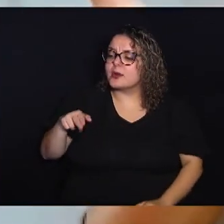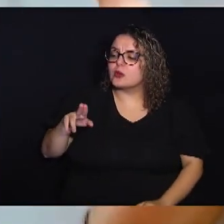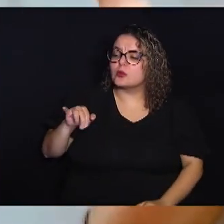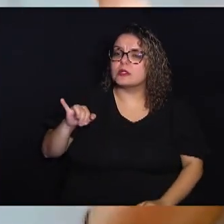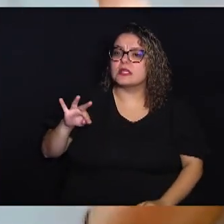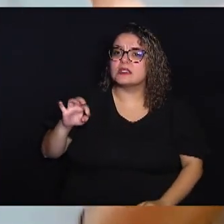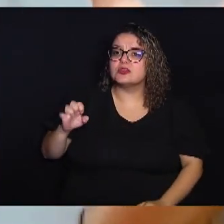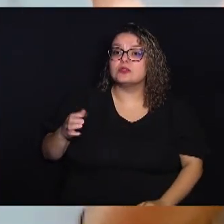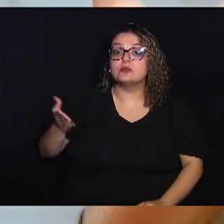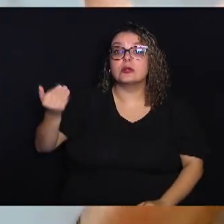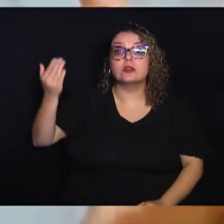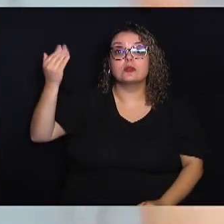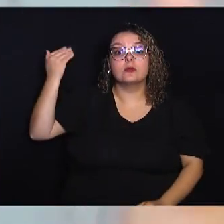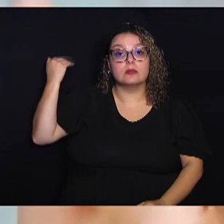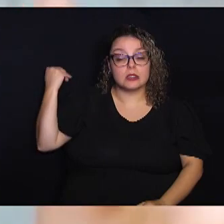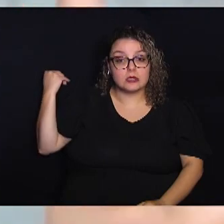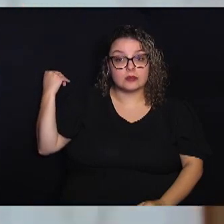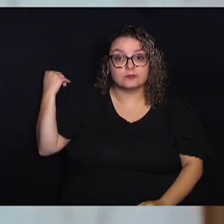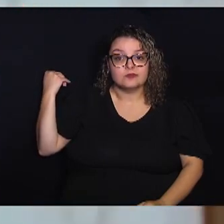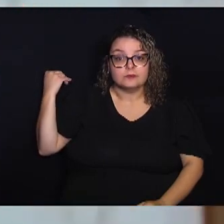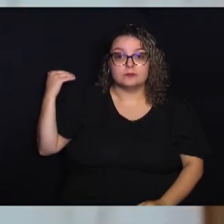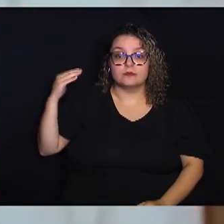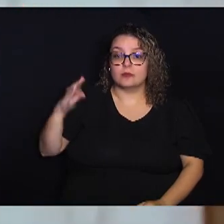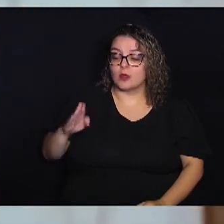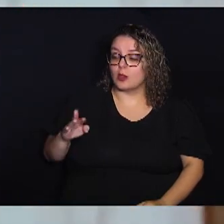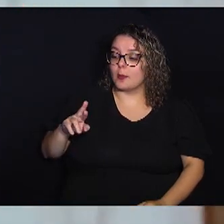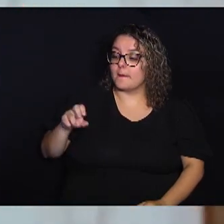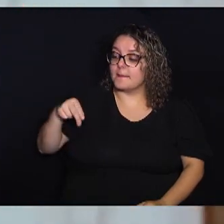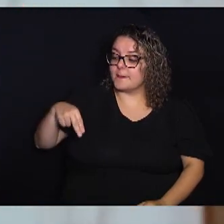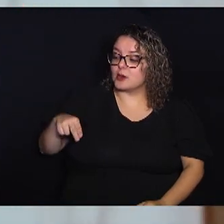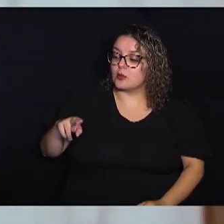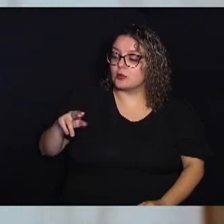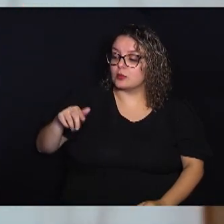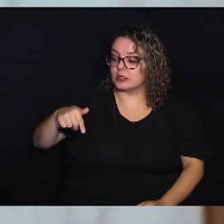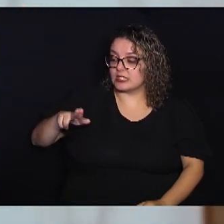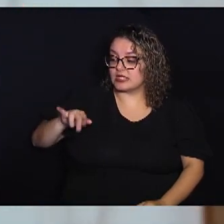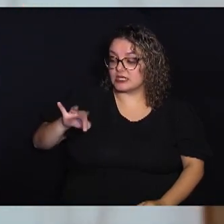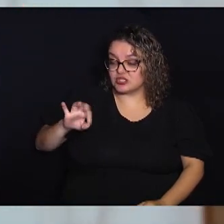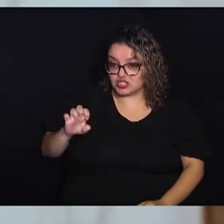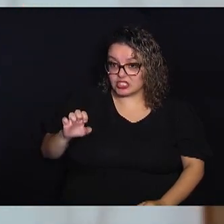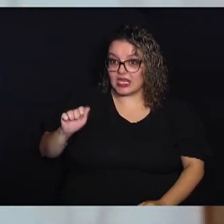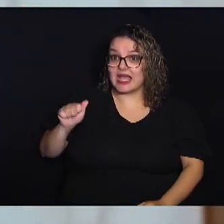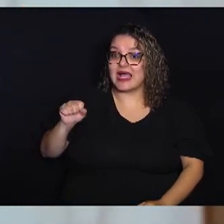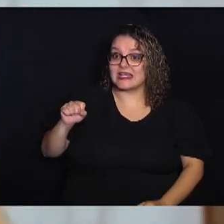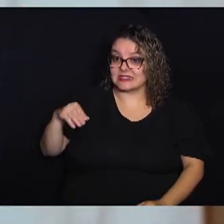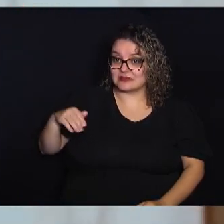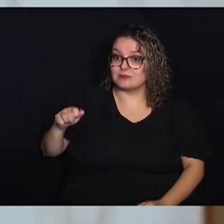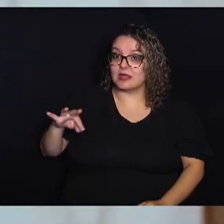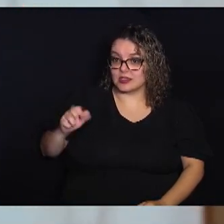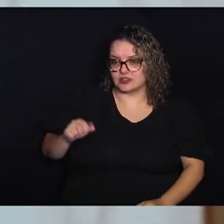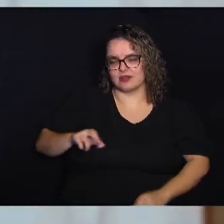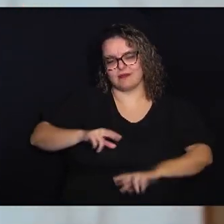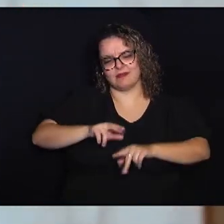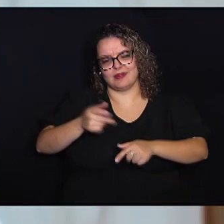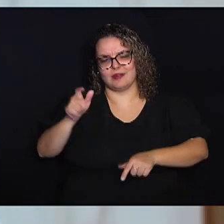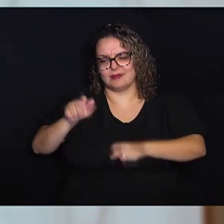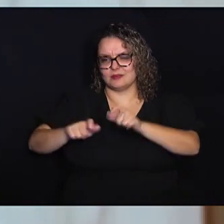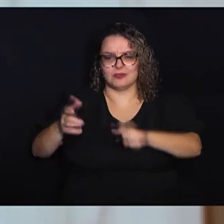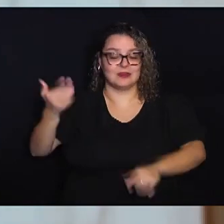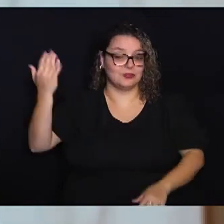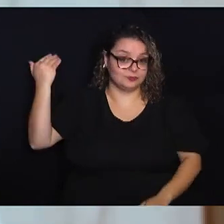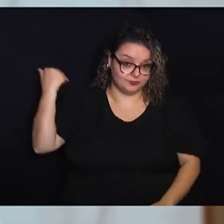foi chamado no passado bronquite asmática. E aí muito do pessoal antigo